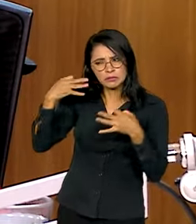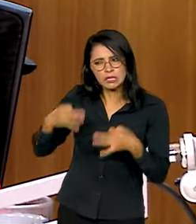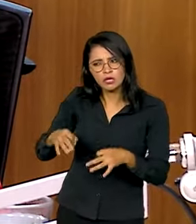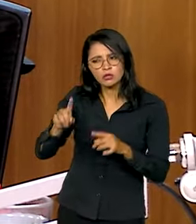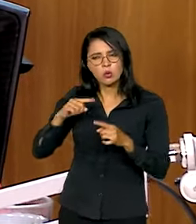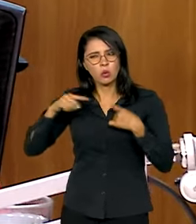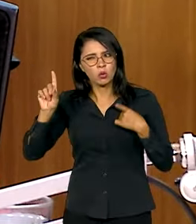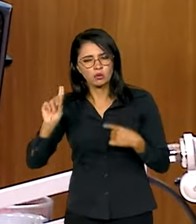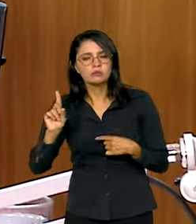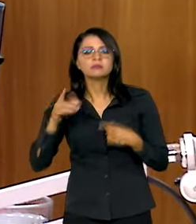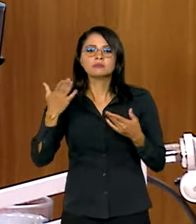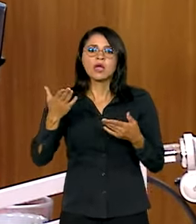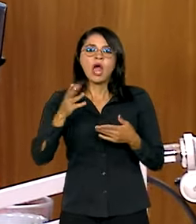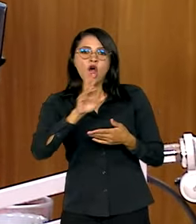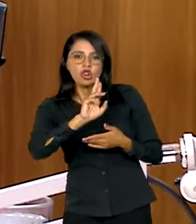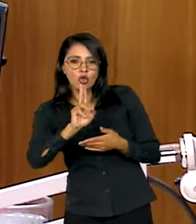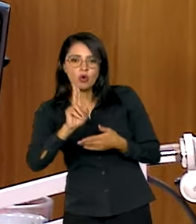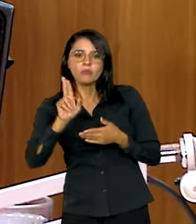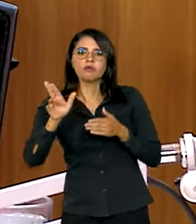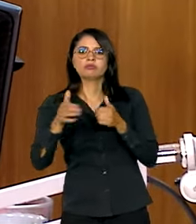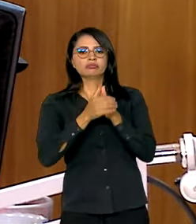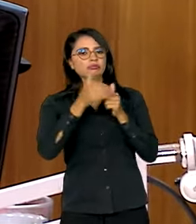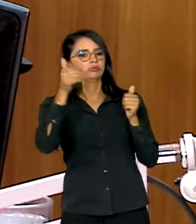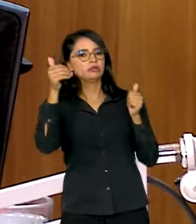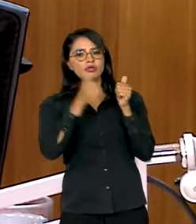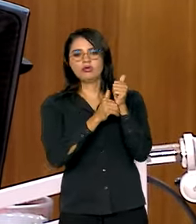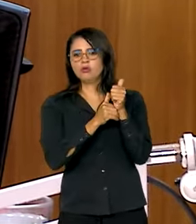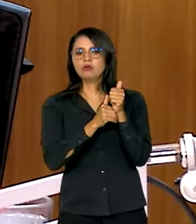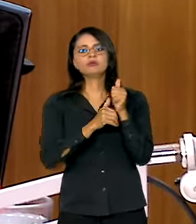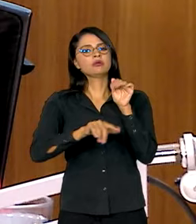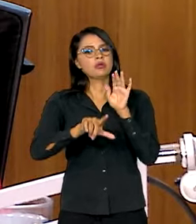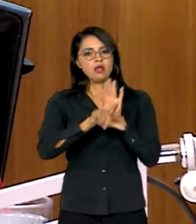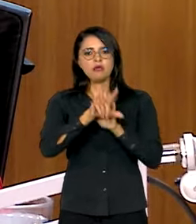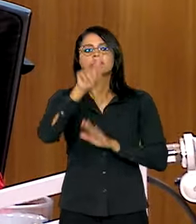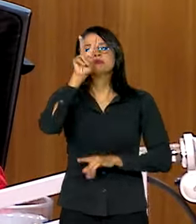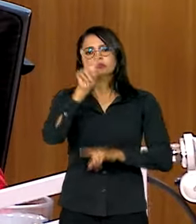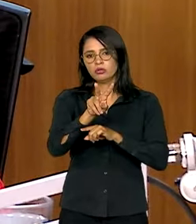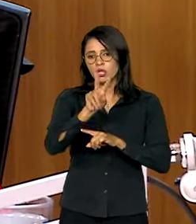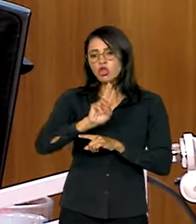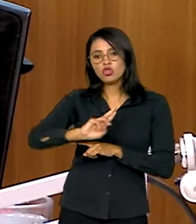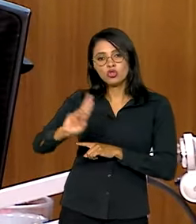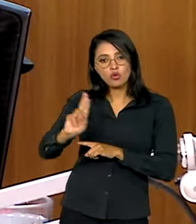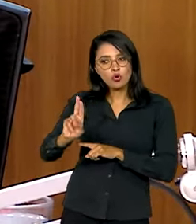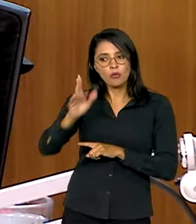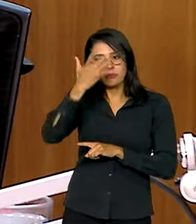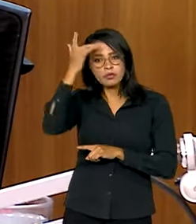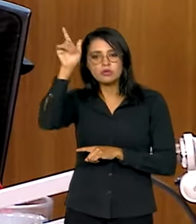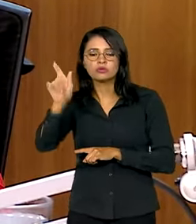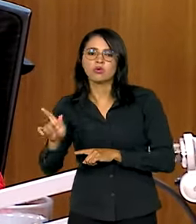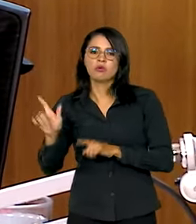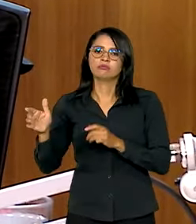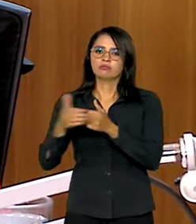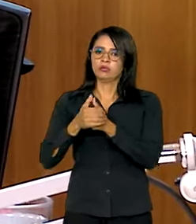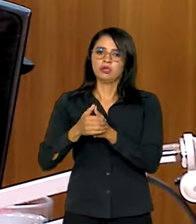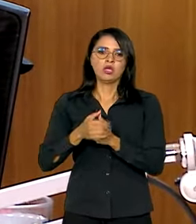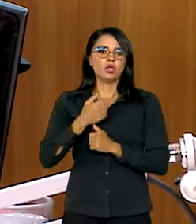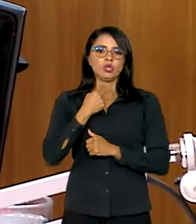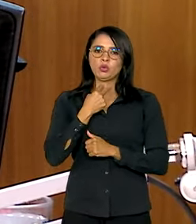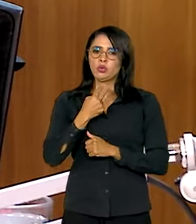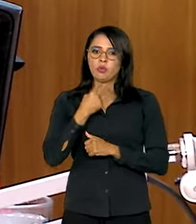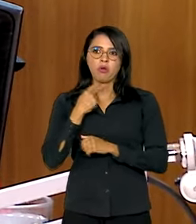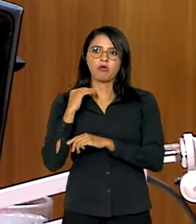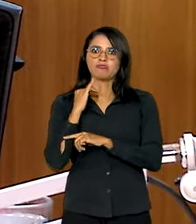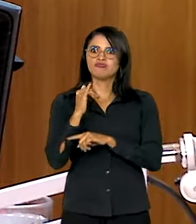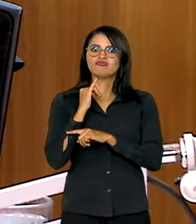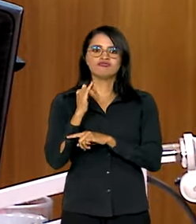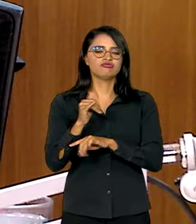os dados, nomes são sigilosos, a legislação protege nome, protege pessoas, não pode ser